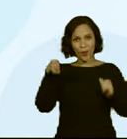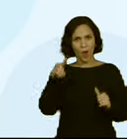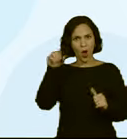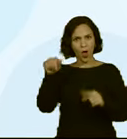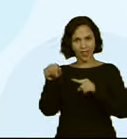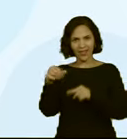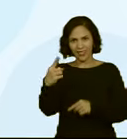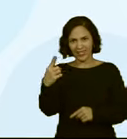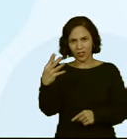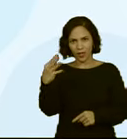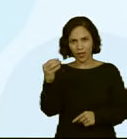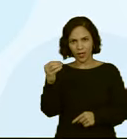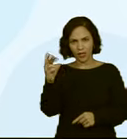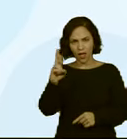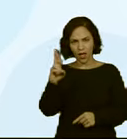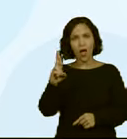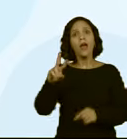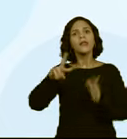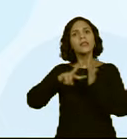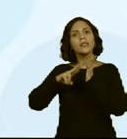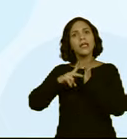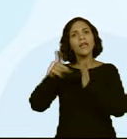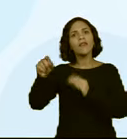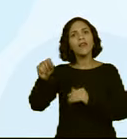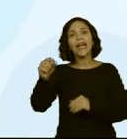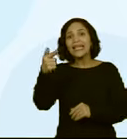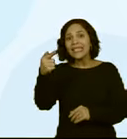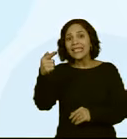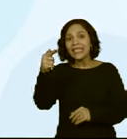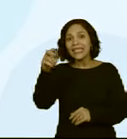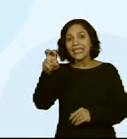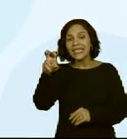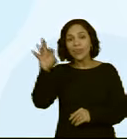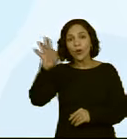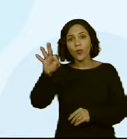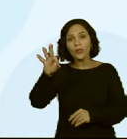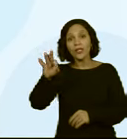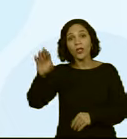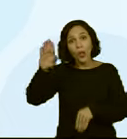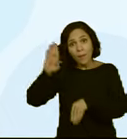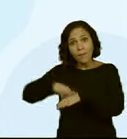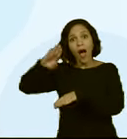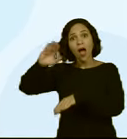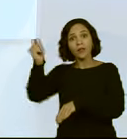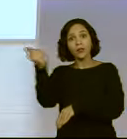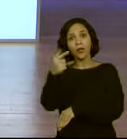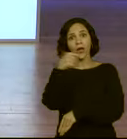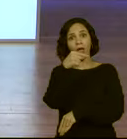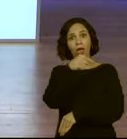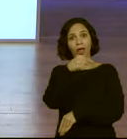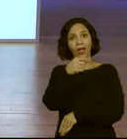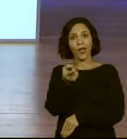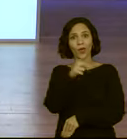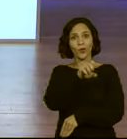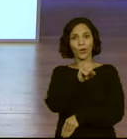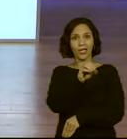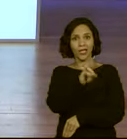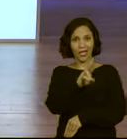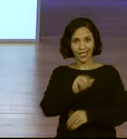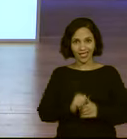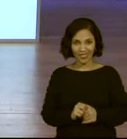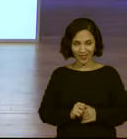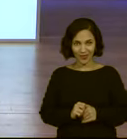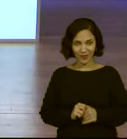75 por cento mais cara do que a mochila básica beleza vamos para o próximo problema então